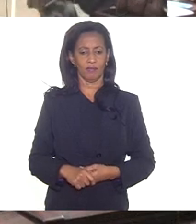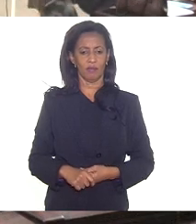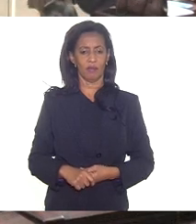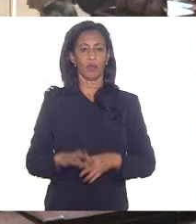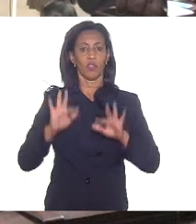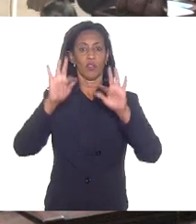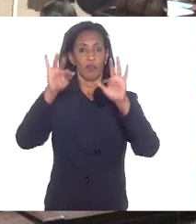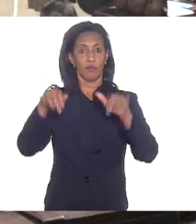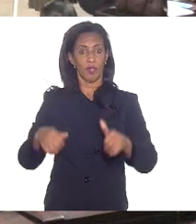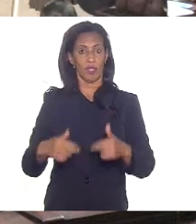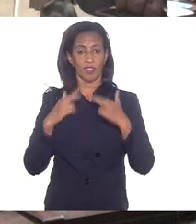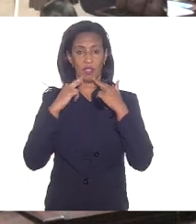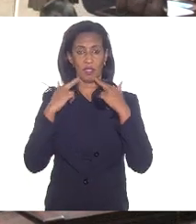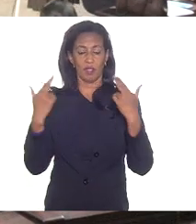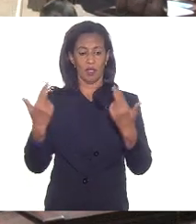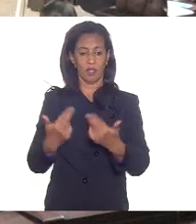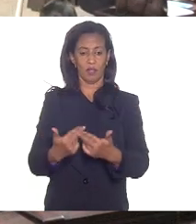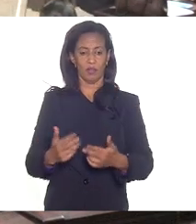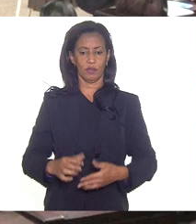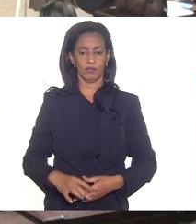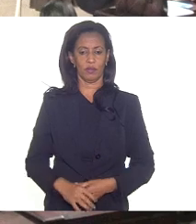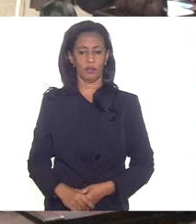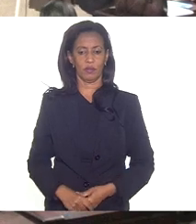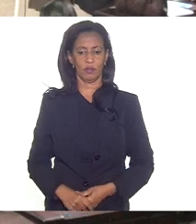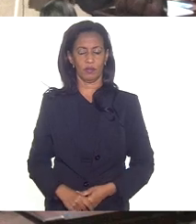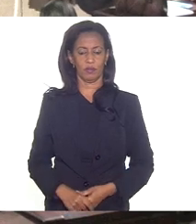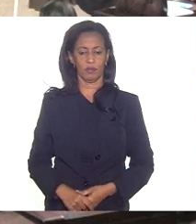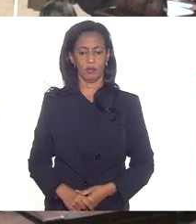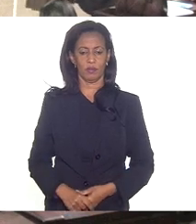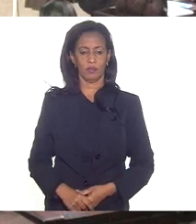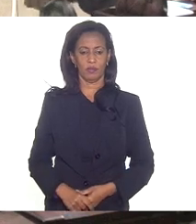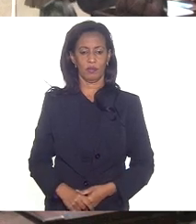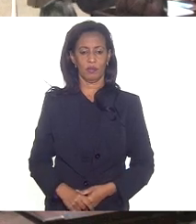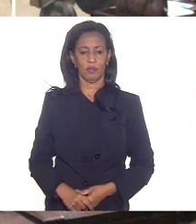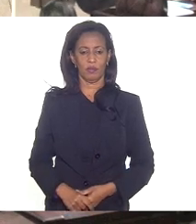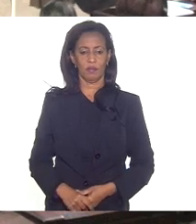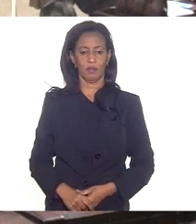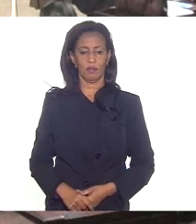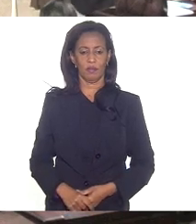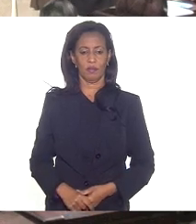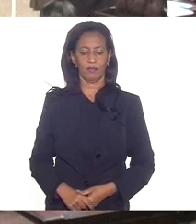encerrada a sessão. Está encerrada a sessão. Estou aqui